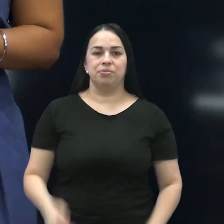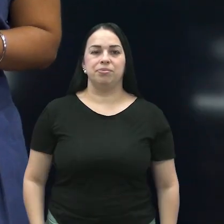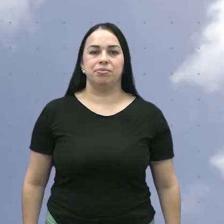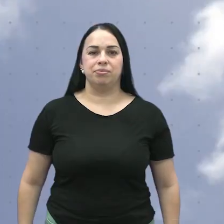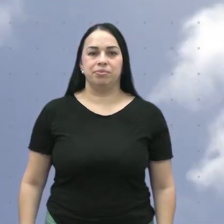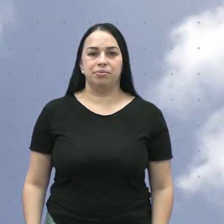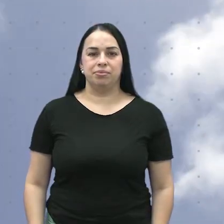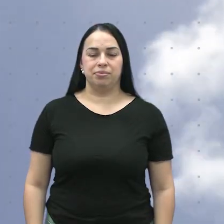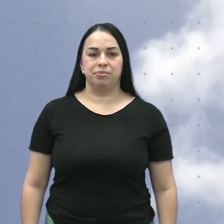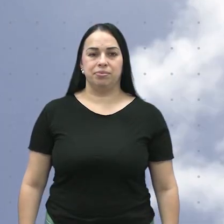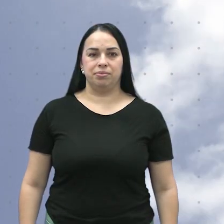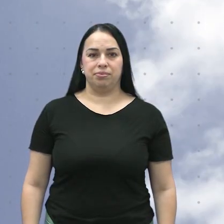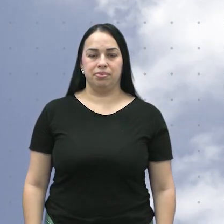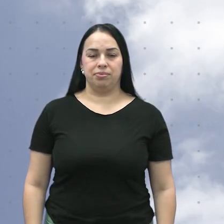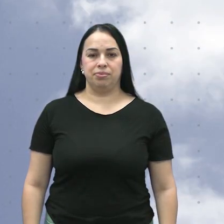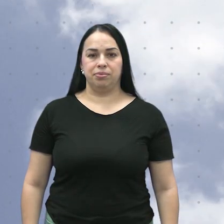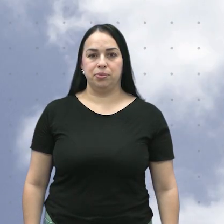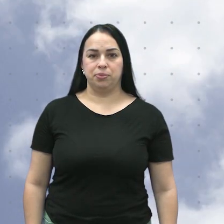tempo.